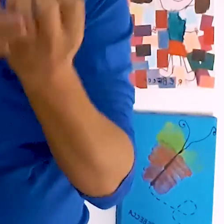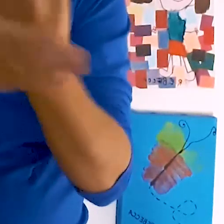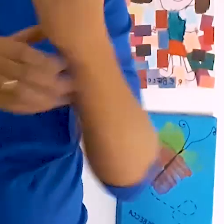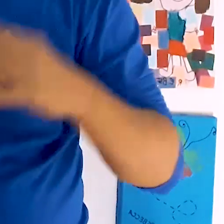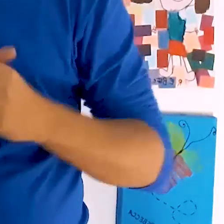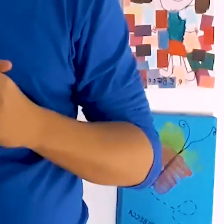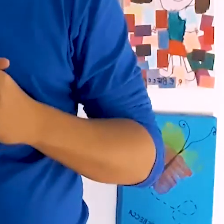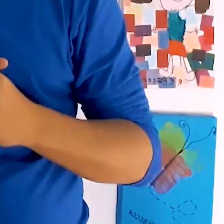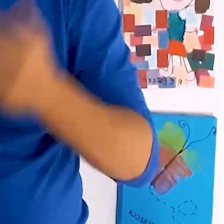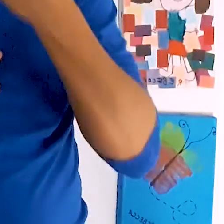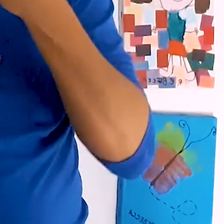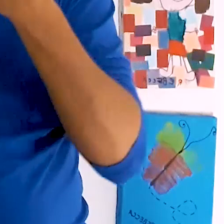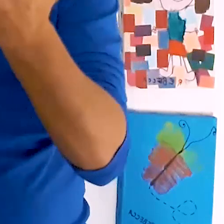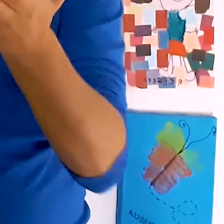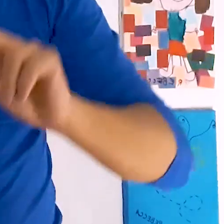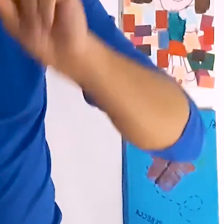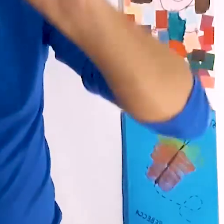deles. Veja só.